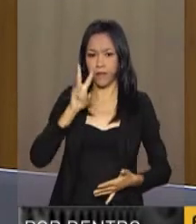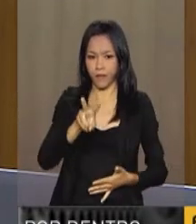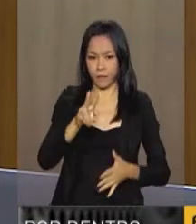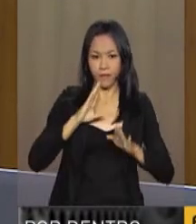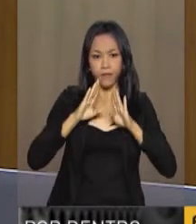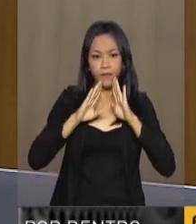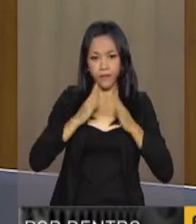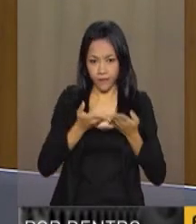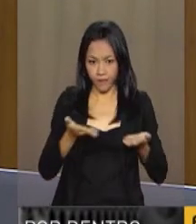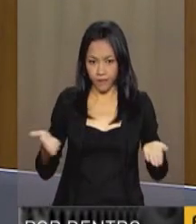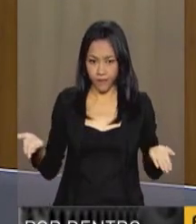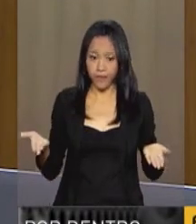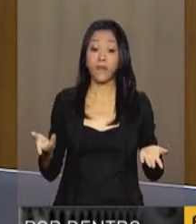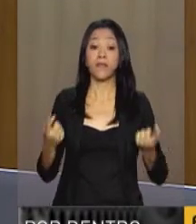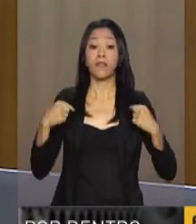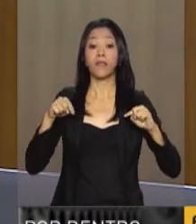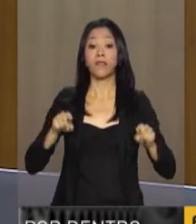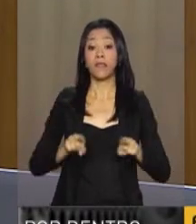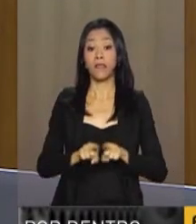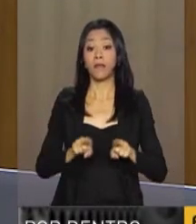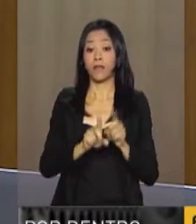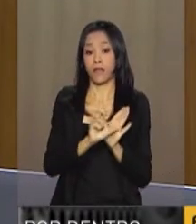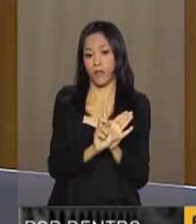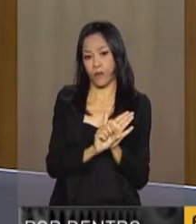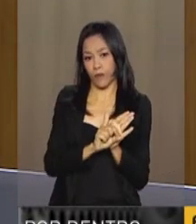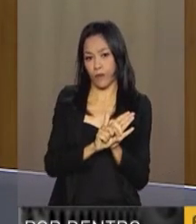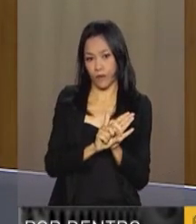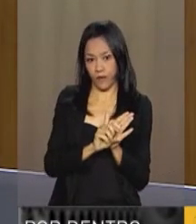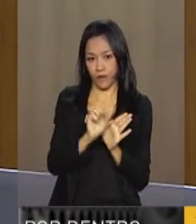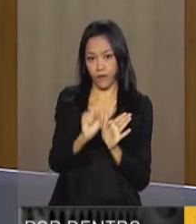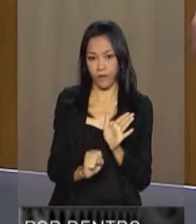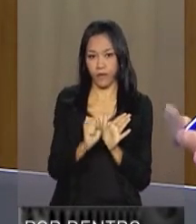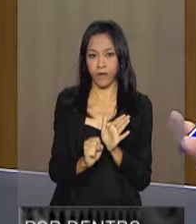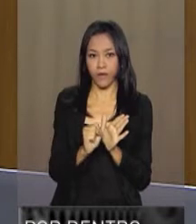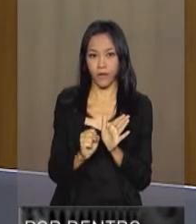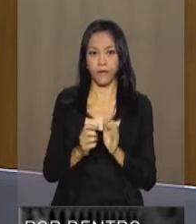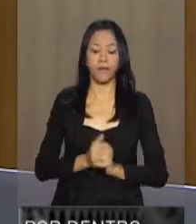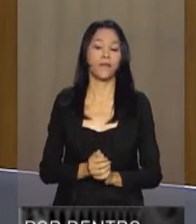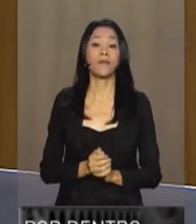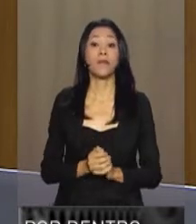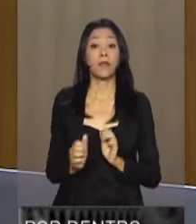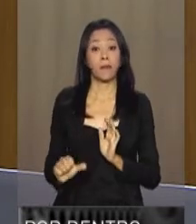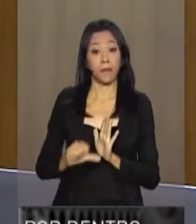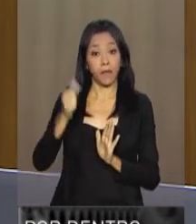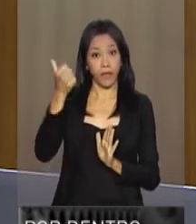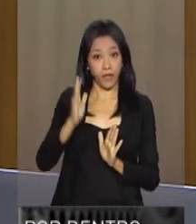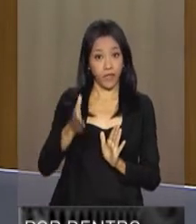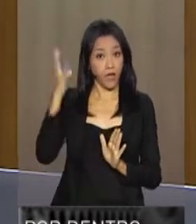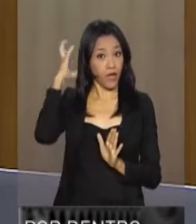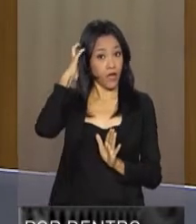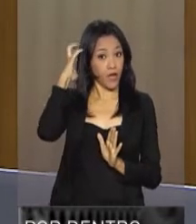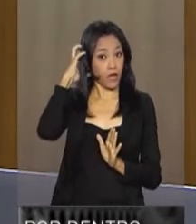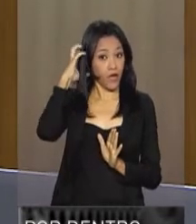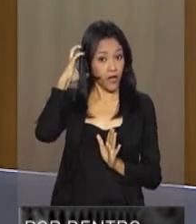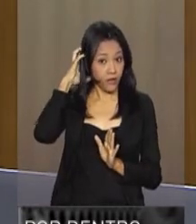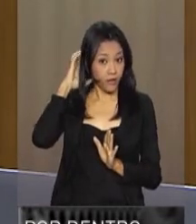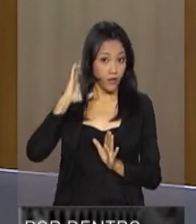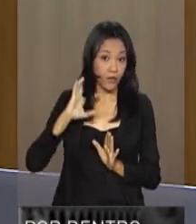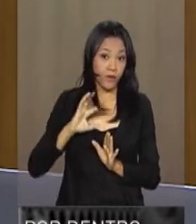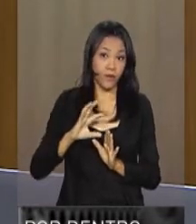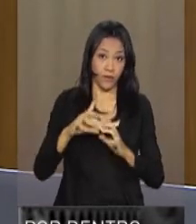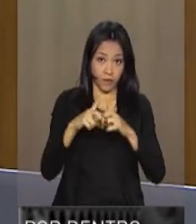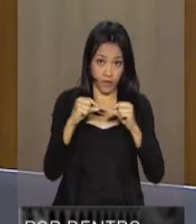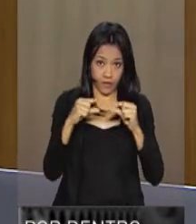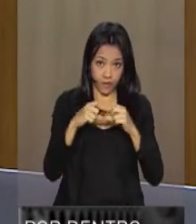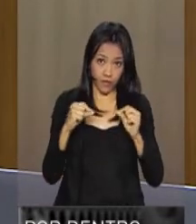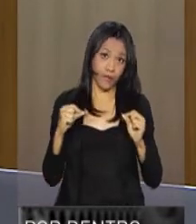palácio do planalto ainda pelo twitter no arroba planalto o ministro a gente já tem a nossa primeira emissora de rádio na linha é brasília